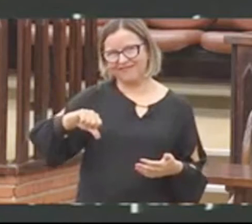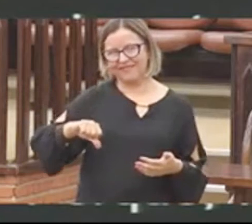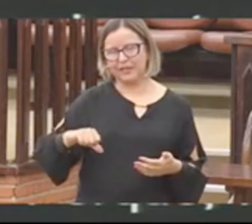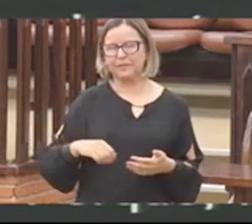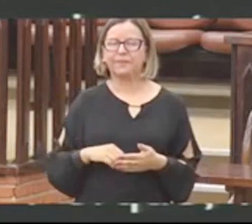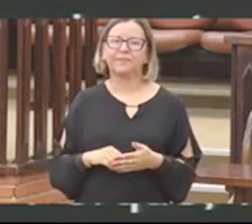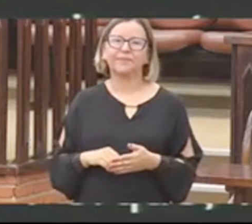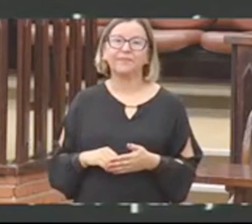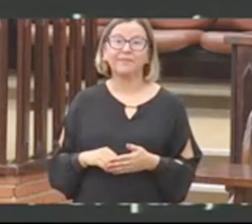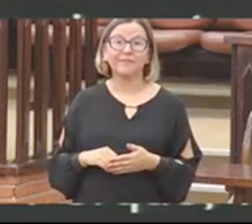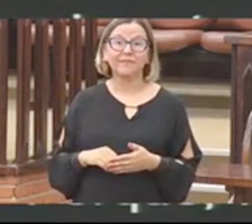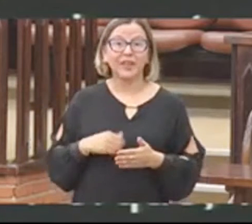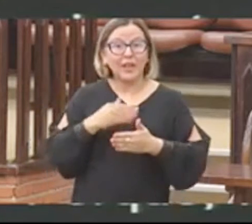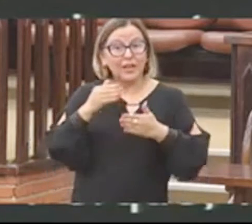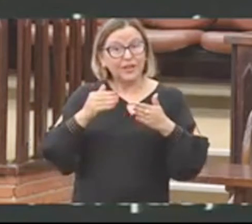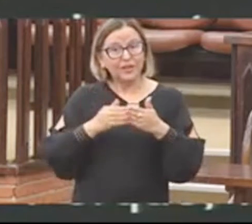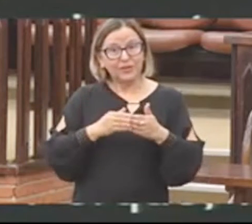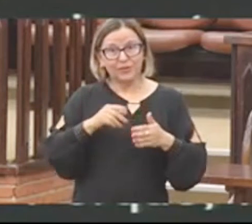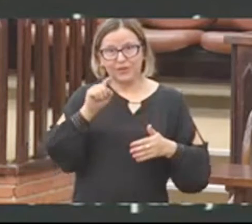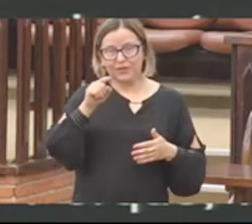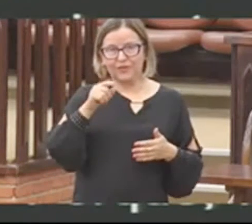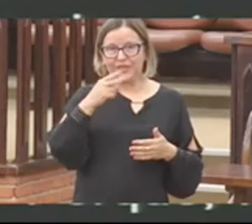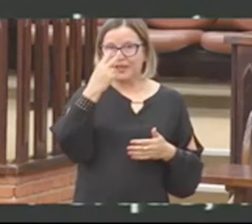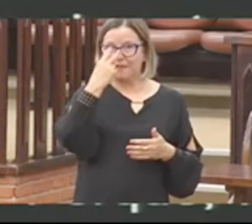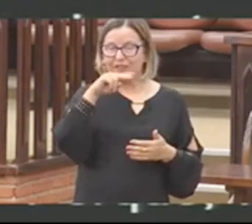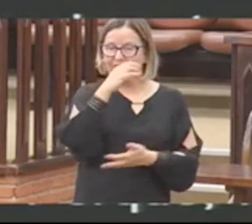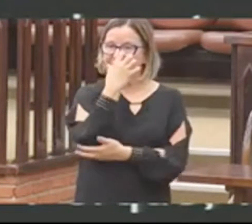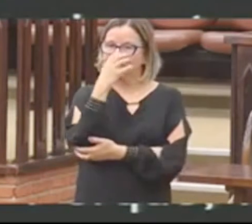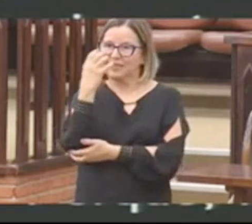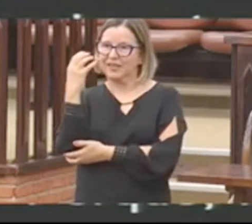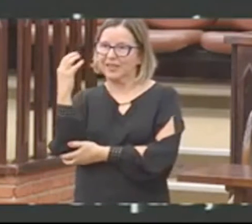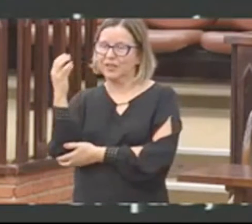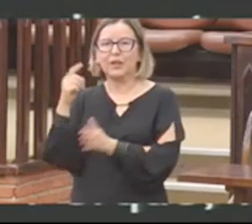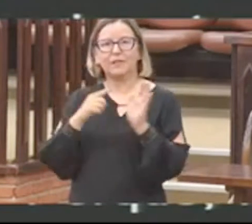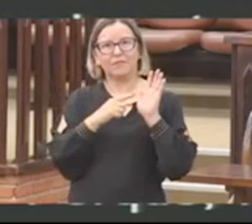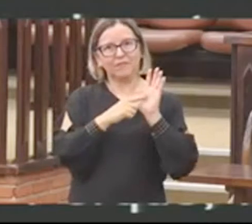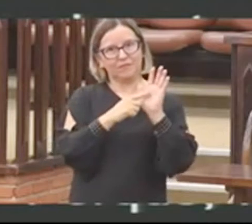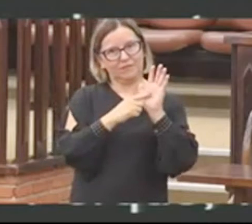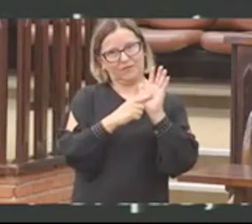Tudo que você vê na natureza reflete isto.